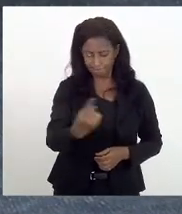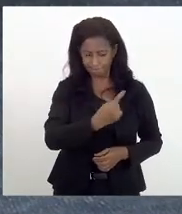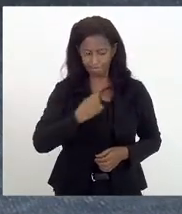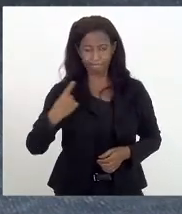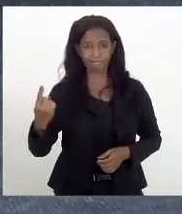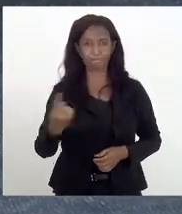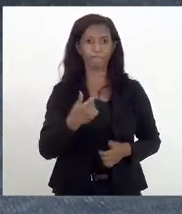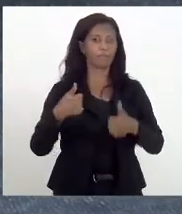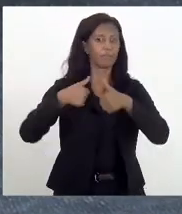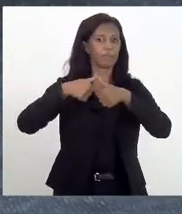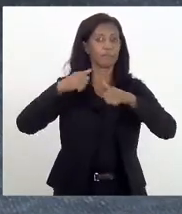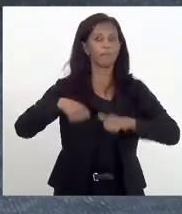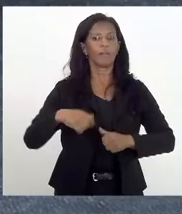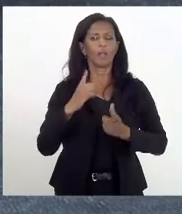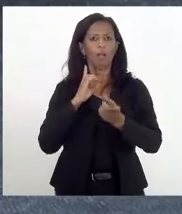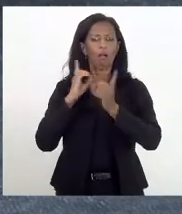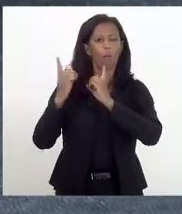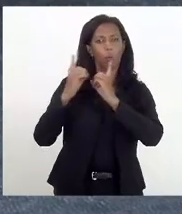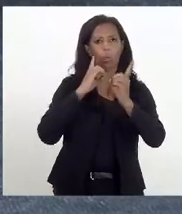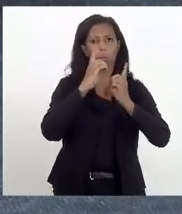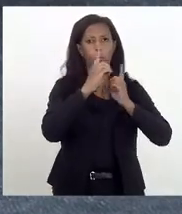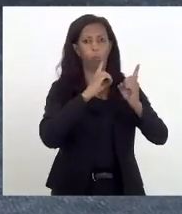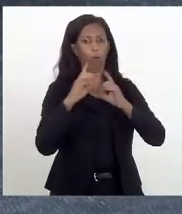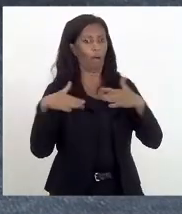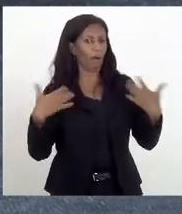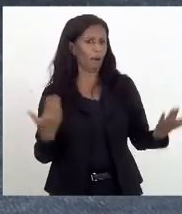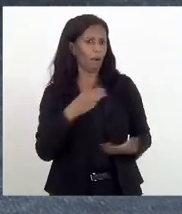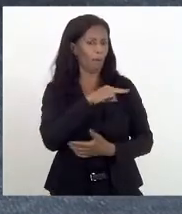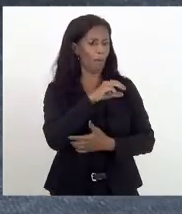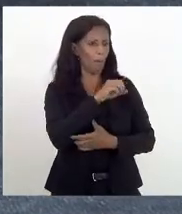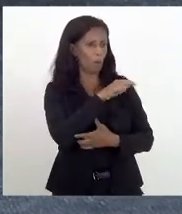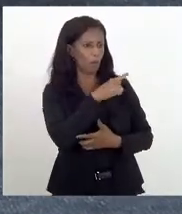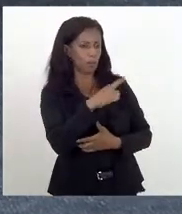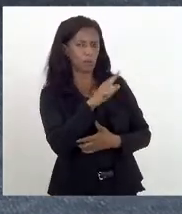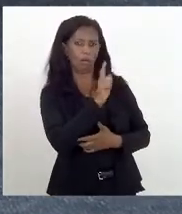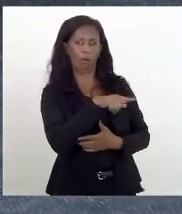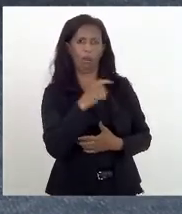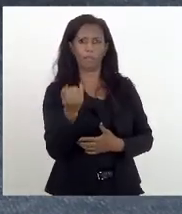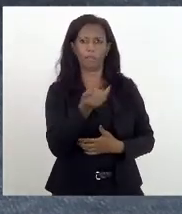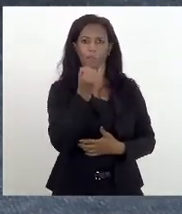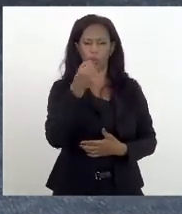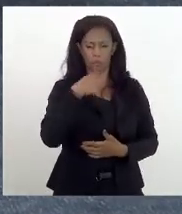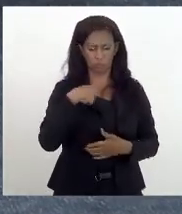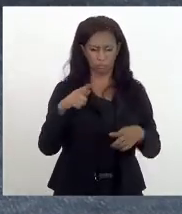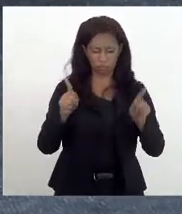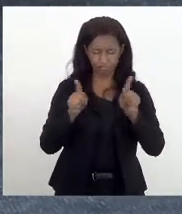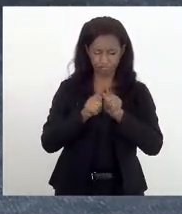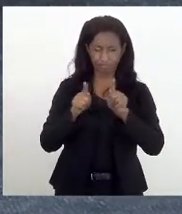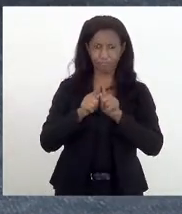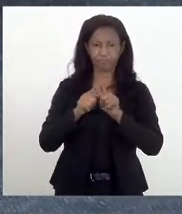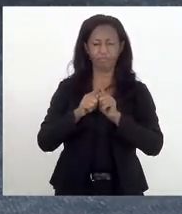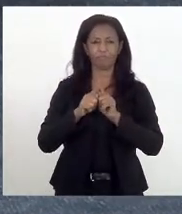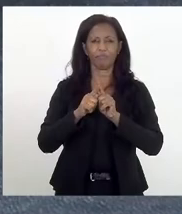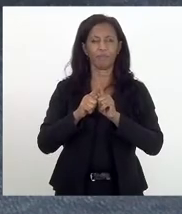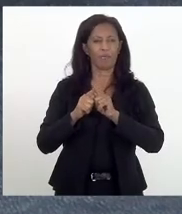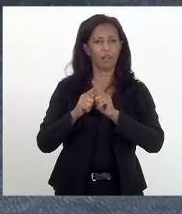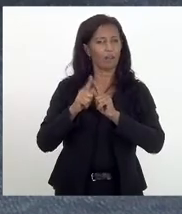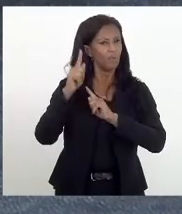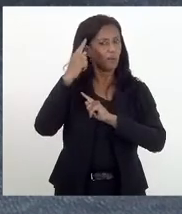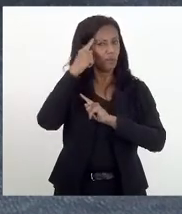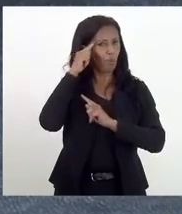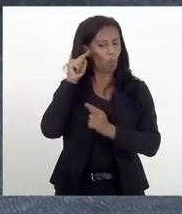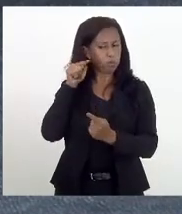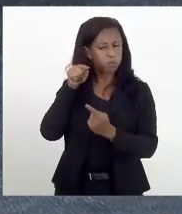estivéssemos aqui debatendo claro que a Moção de repúdio é importante eu mesma Peguei pelo mesmo